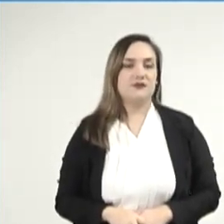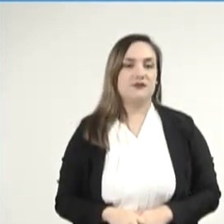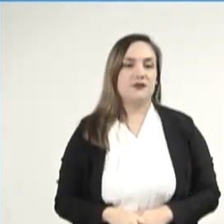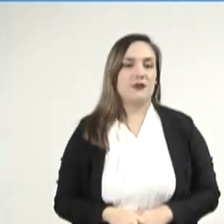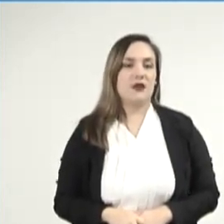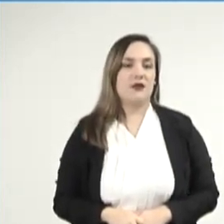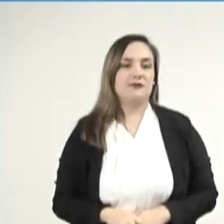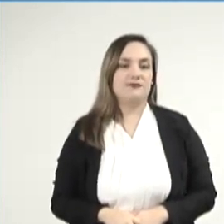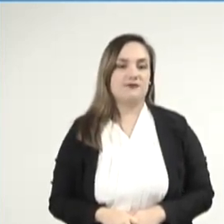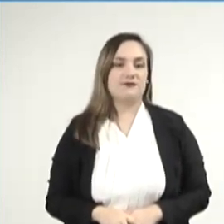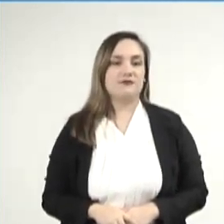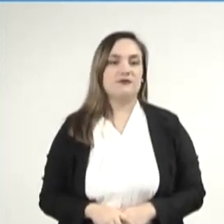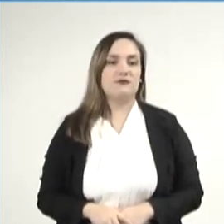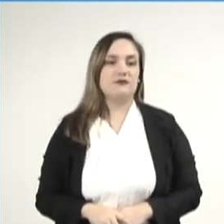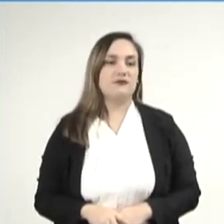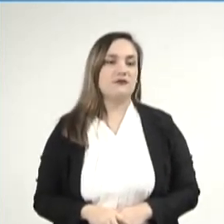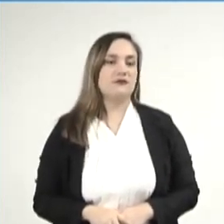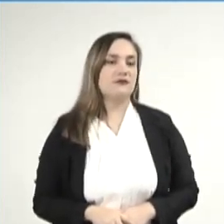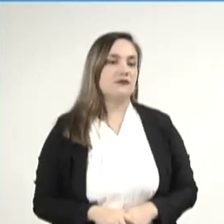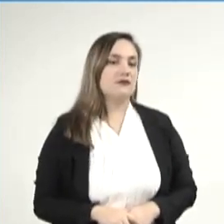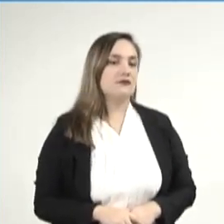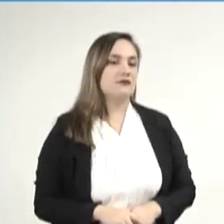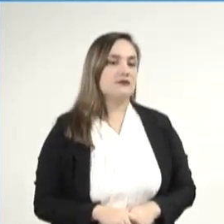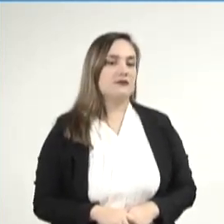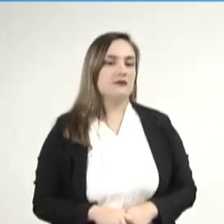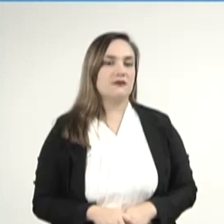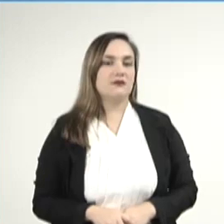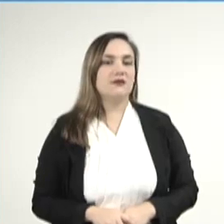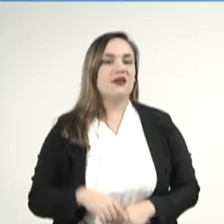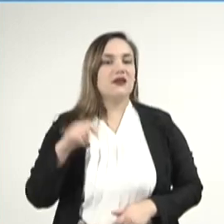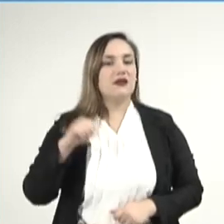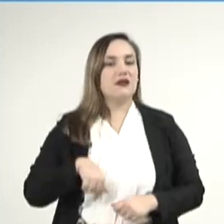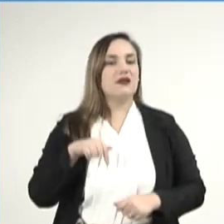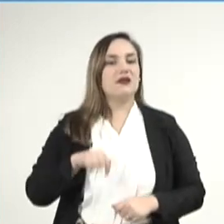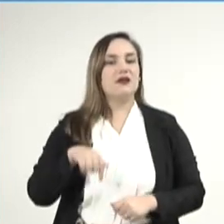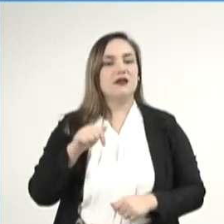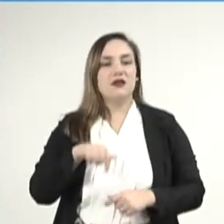E aqui no Mato Grosso do Sul, especificamente, nós temos